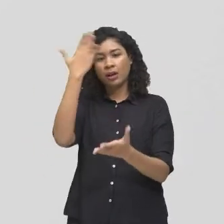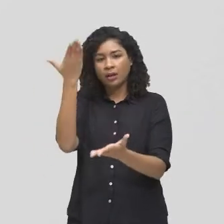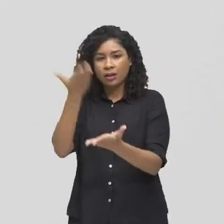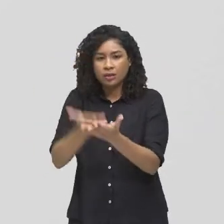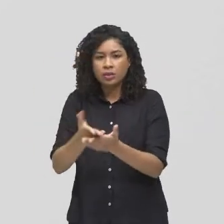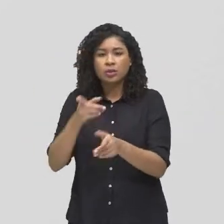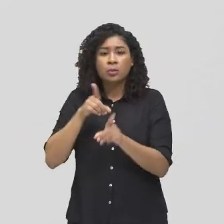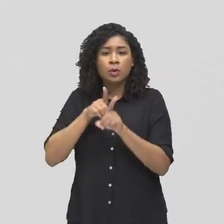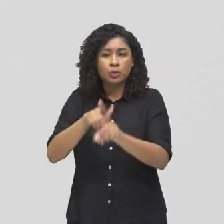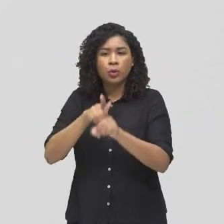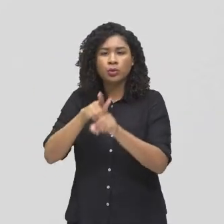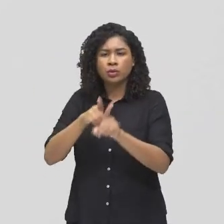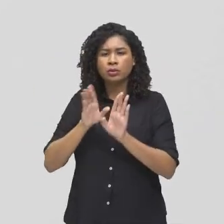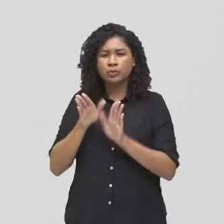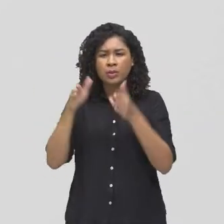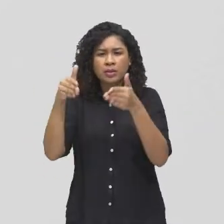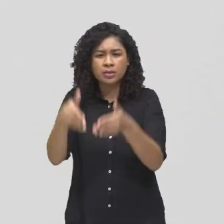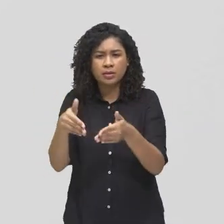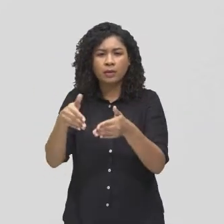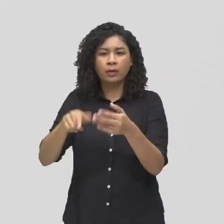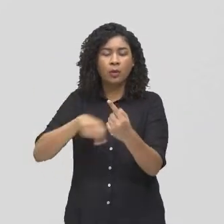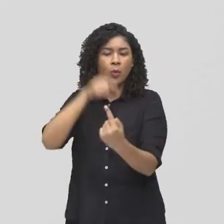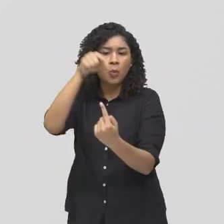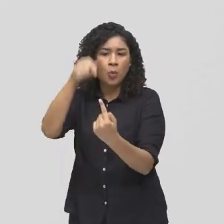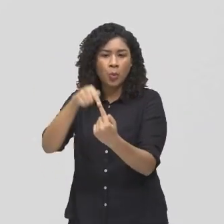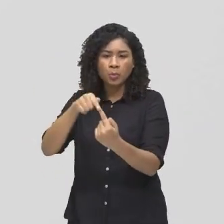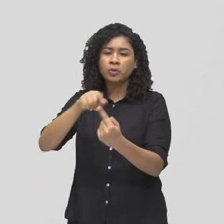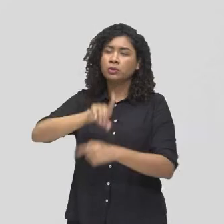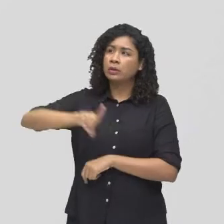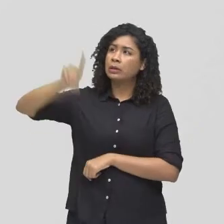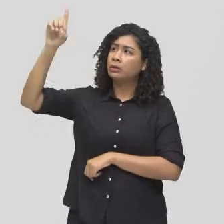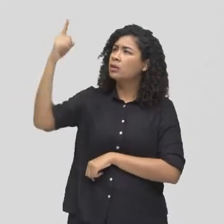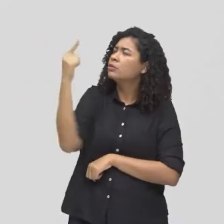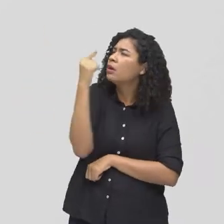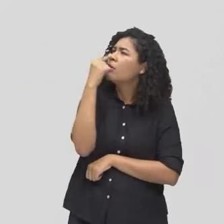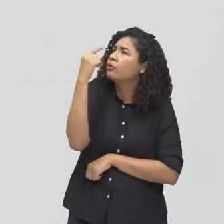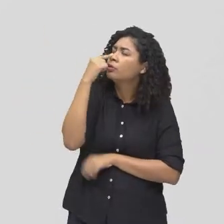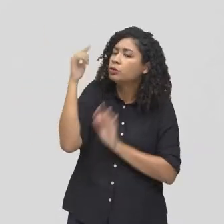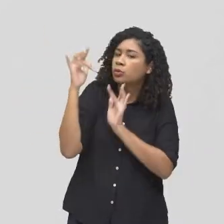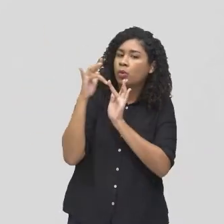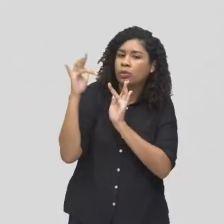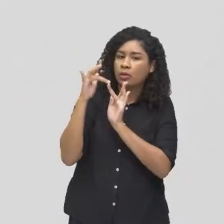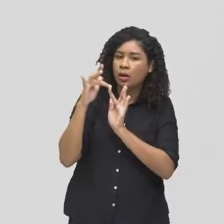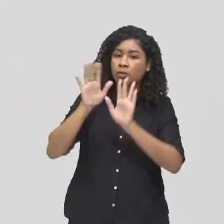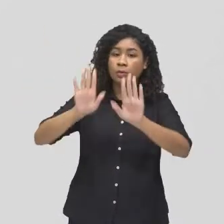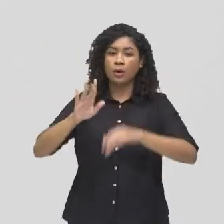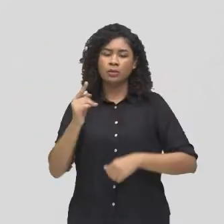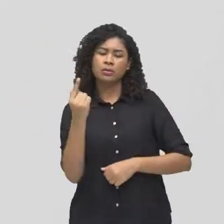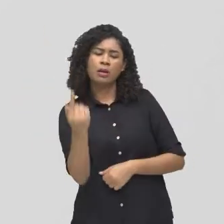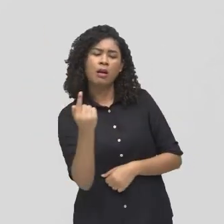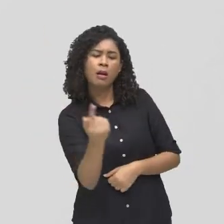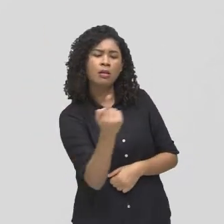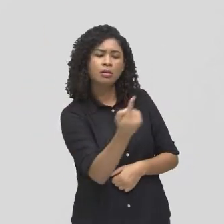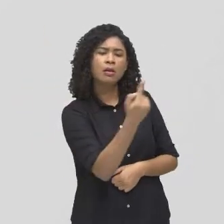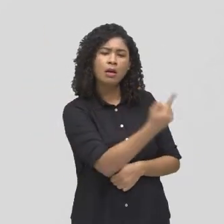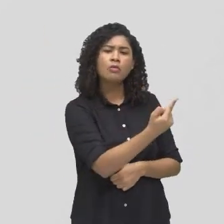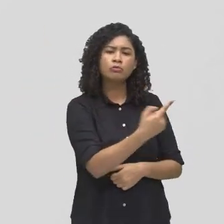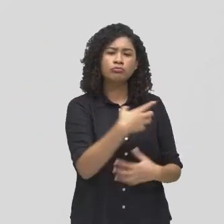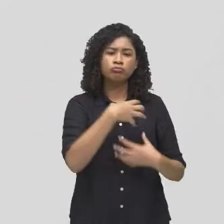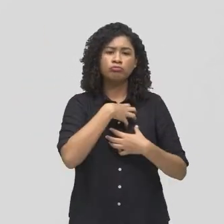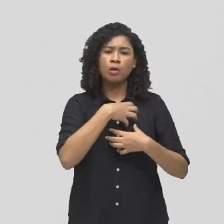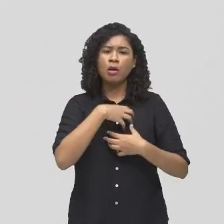doutrina em busca do conhecimento de Deus. Mas cada um do seu modo, cada um, de certa forma, tendo o